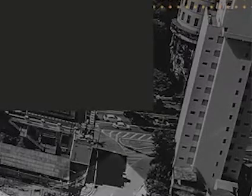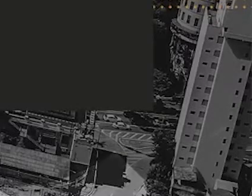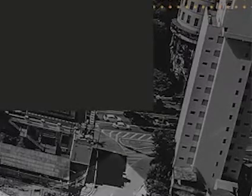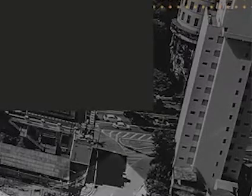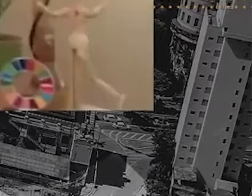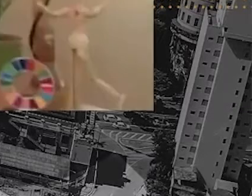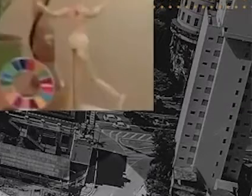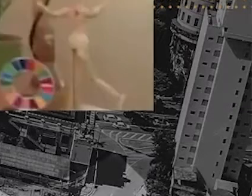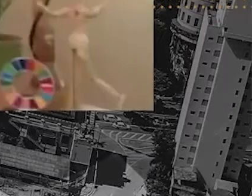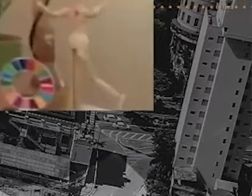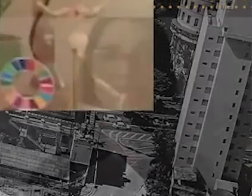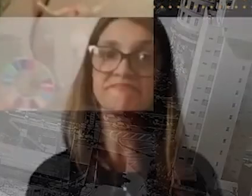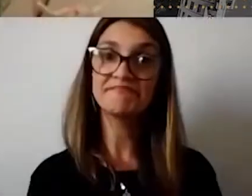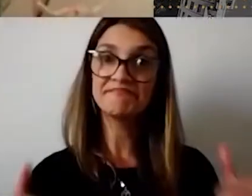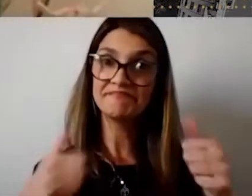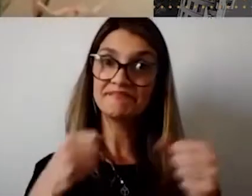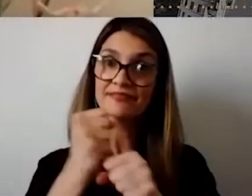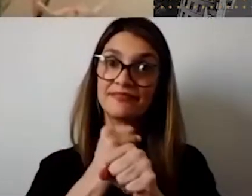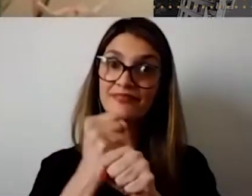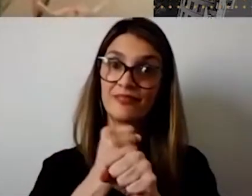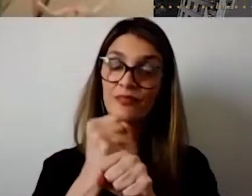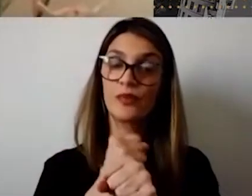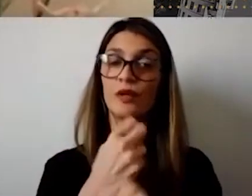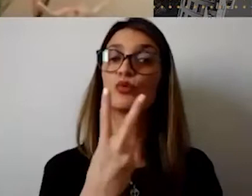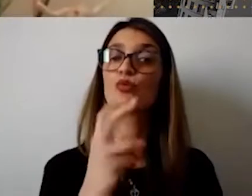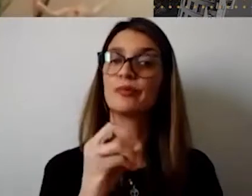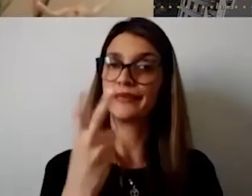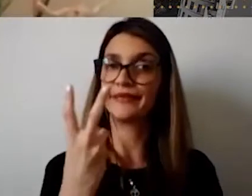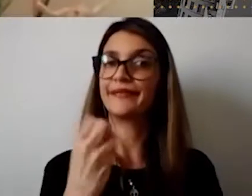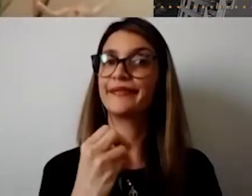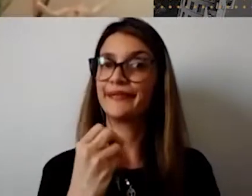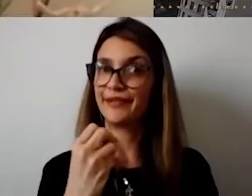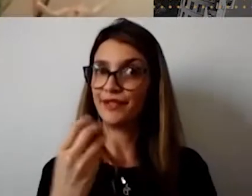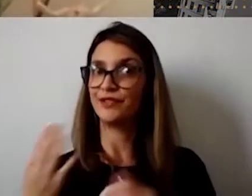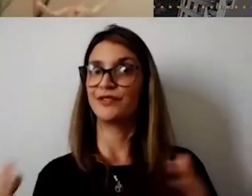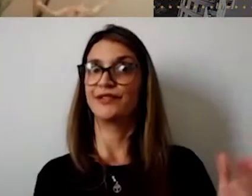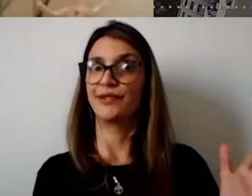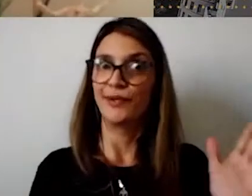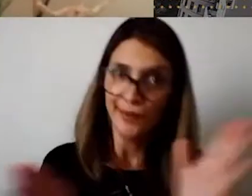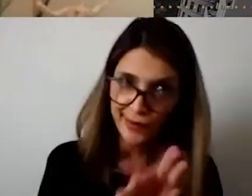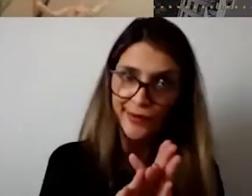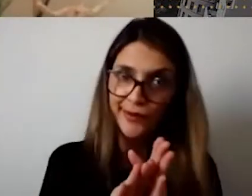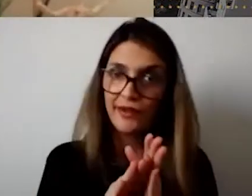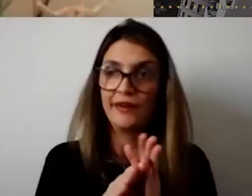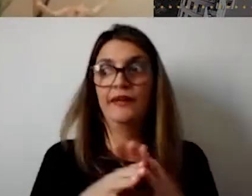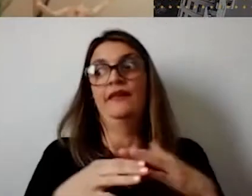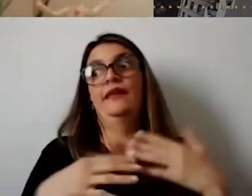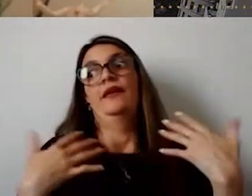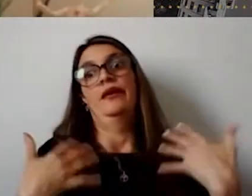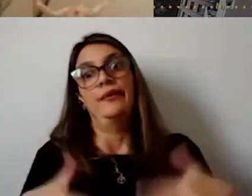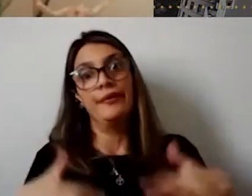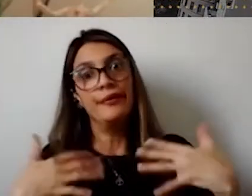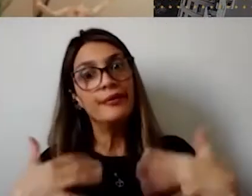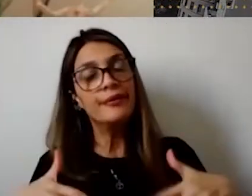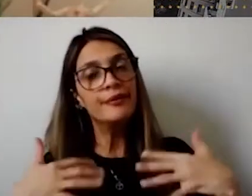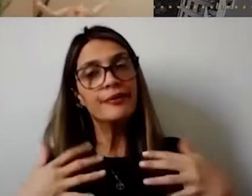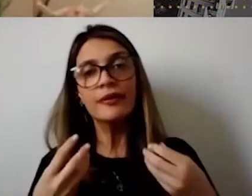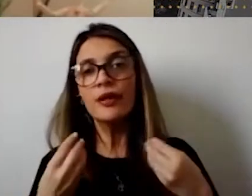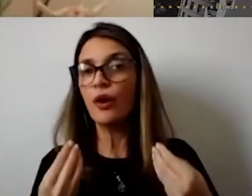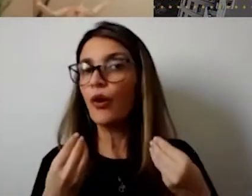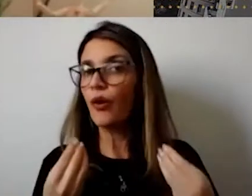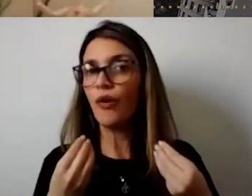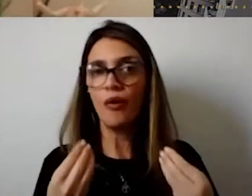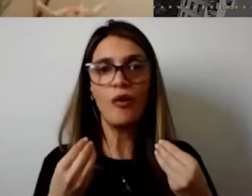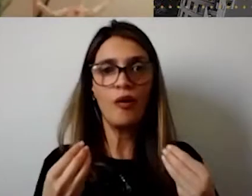É isso aí, o ano de 2020 chegou de sola, mostrando para a gente que não tem como pensar o mundo de